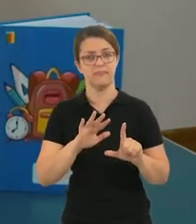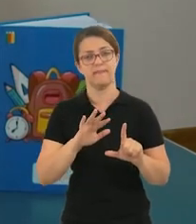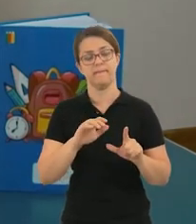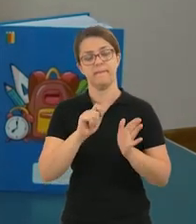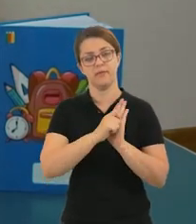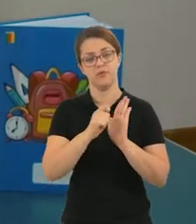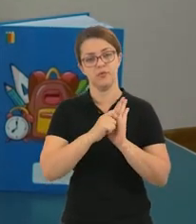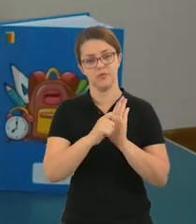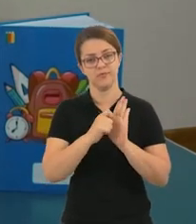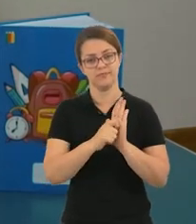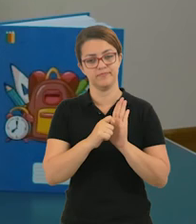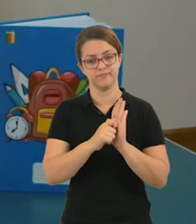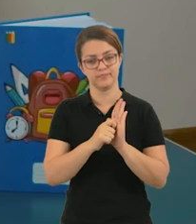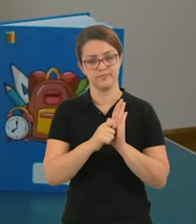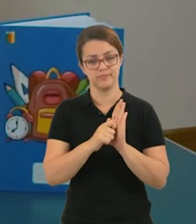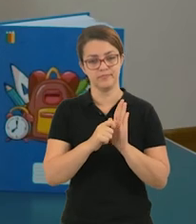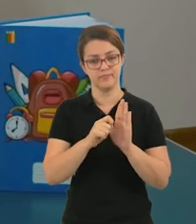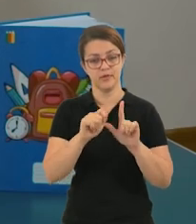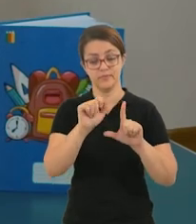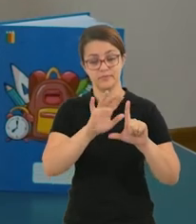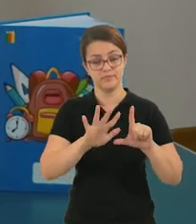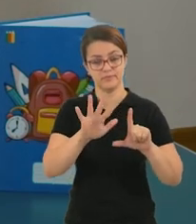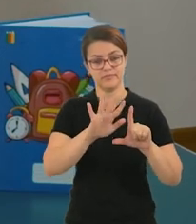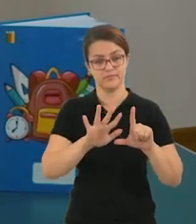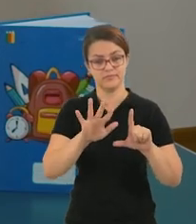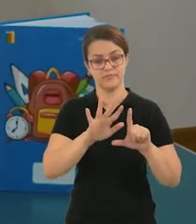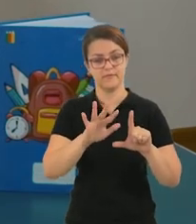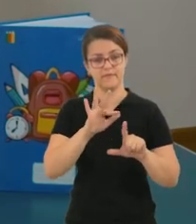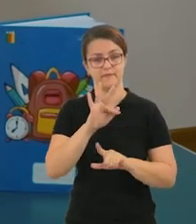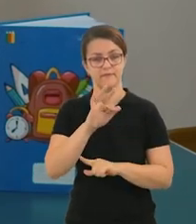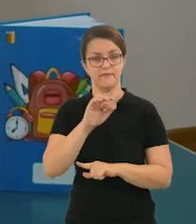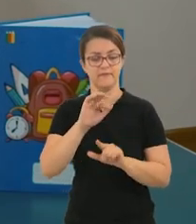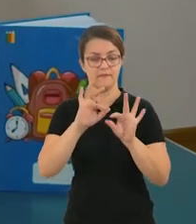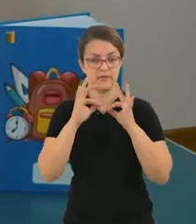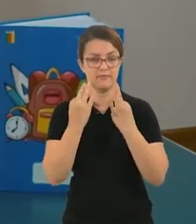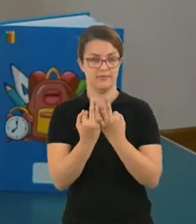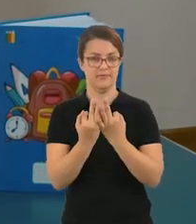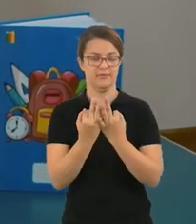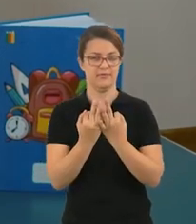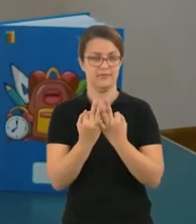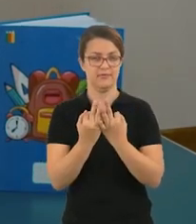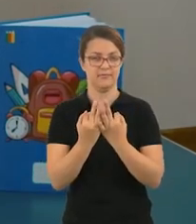da Tarsila do Amaral, que chama-se Família, que é muito lindo e traz uma inspiração pra gente.